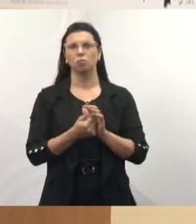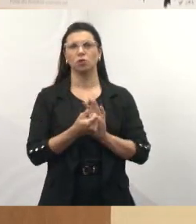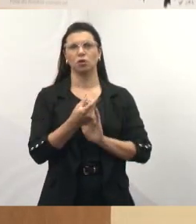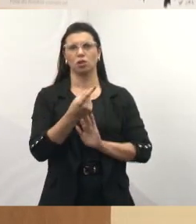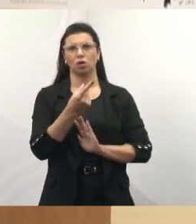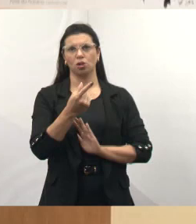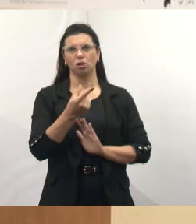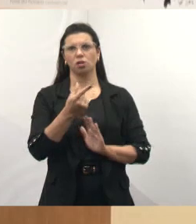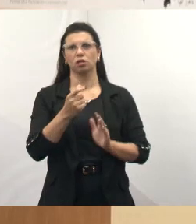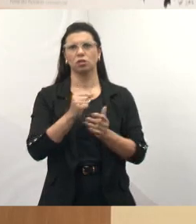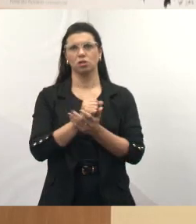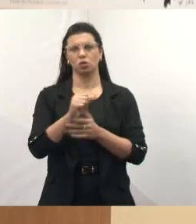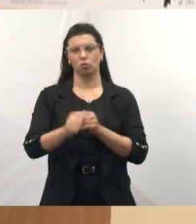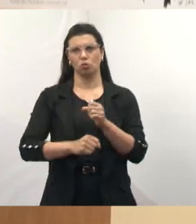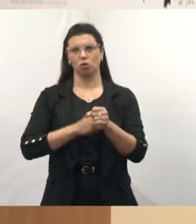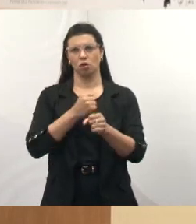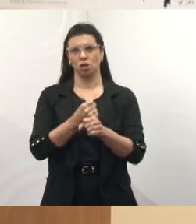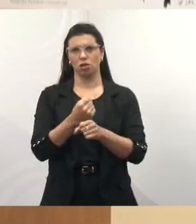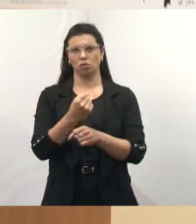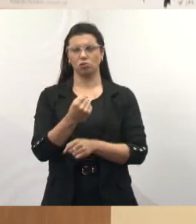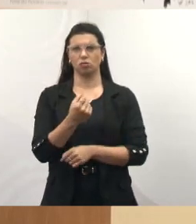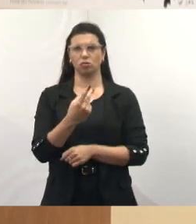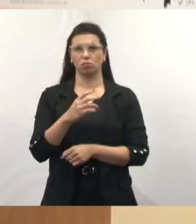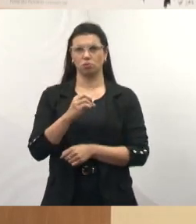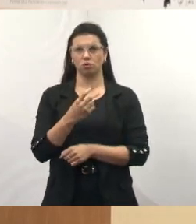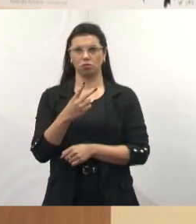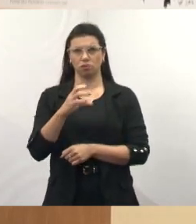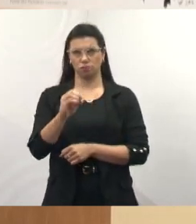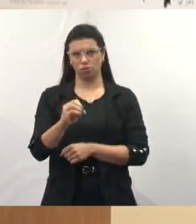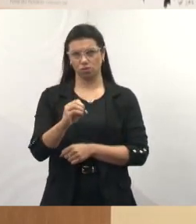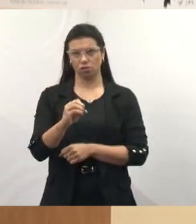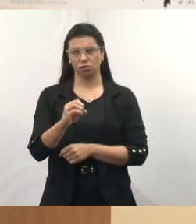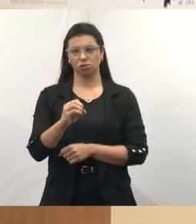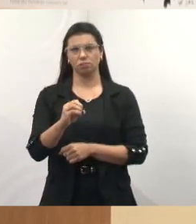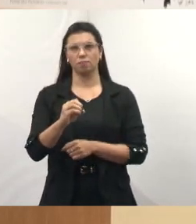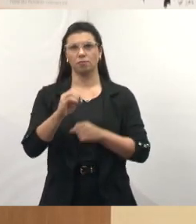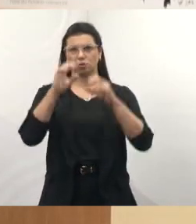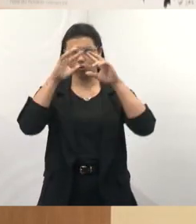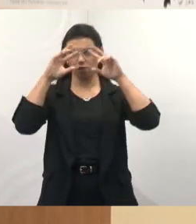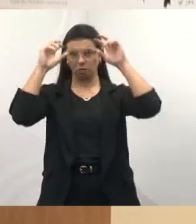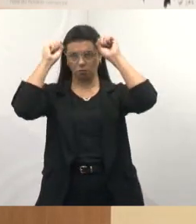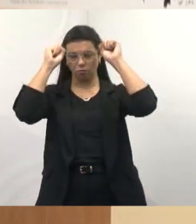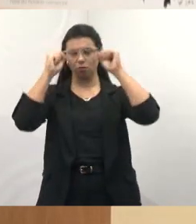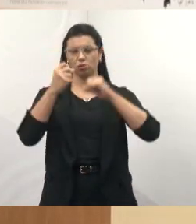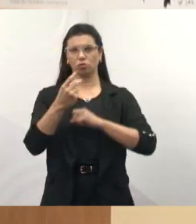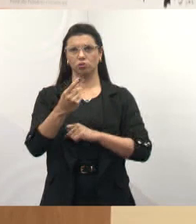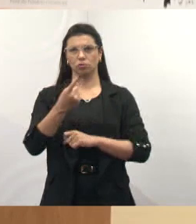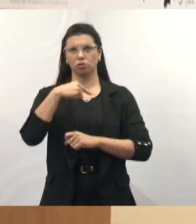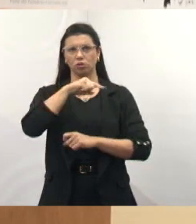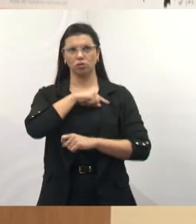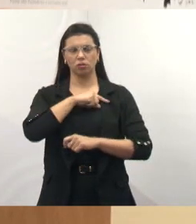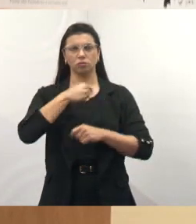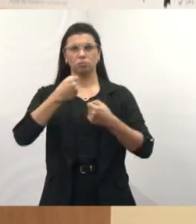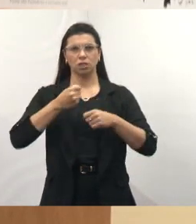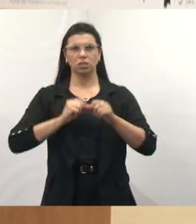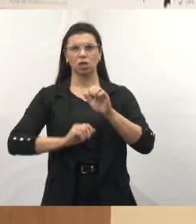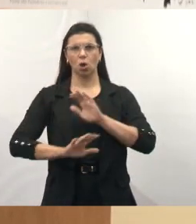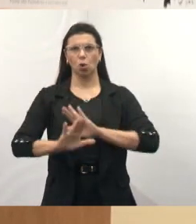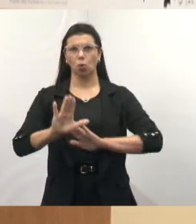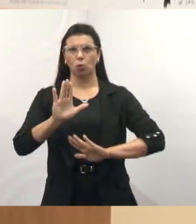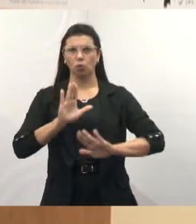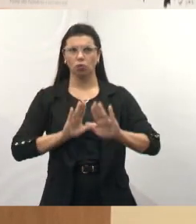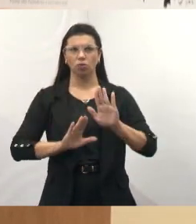2020. E antes de começar a abordar os aspectos que o Tribunal de Contas recomenda que nós tenhamos mais cuidados ou